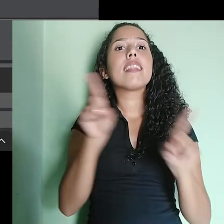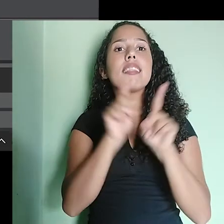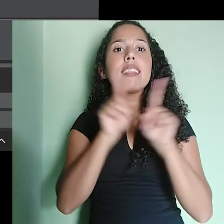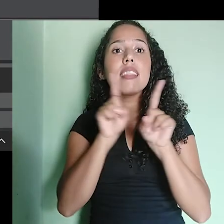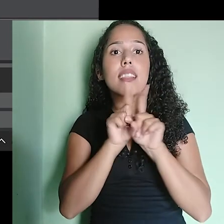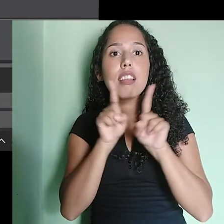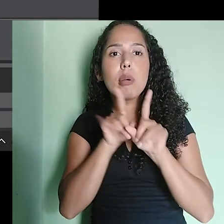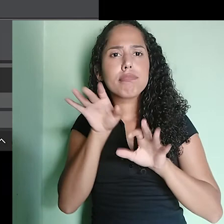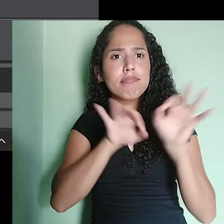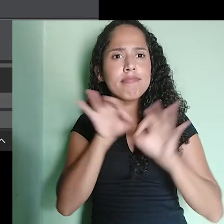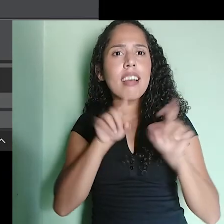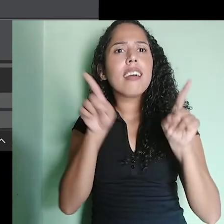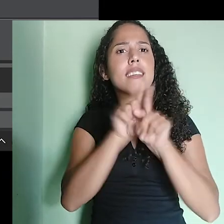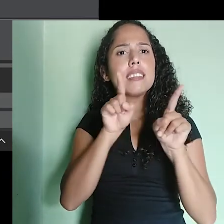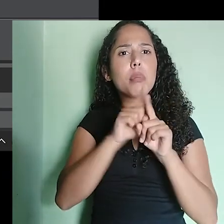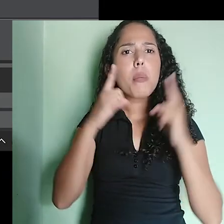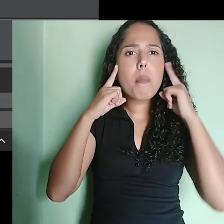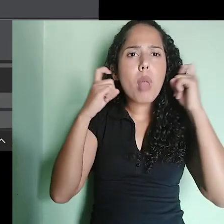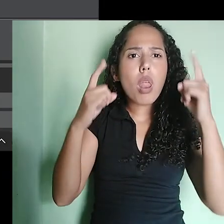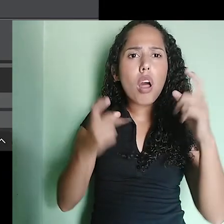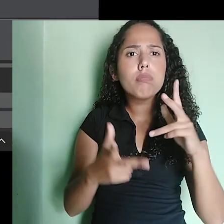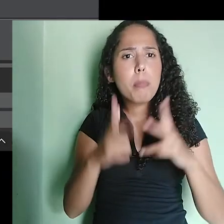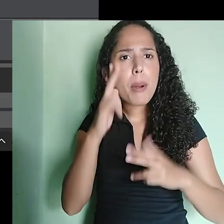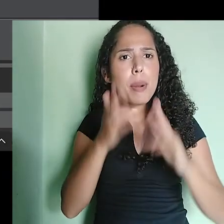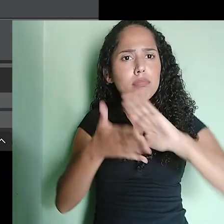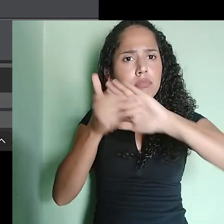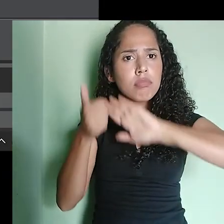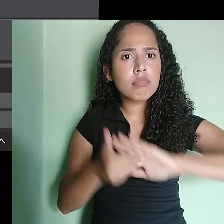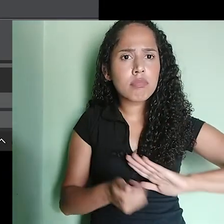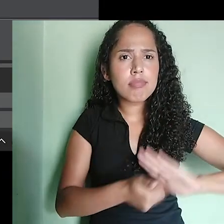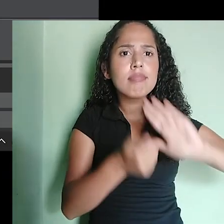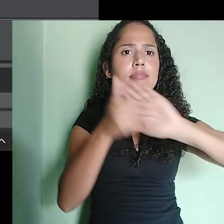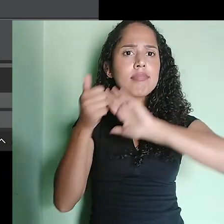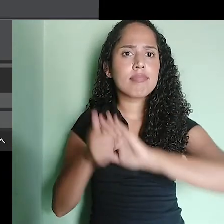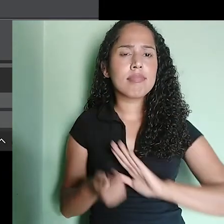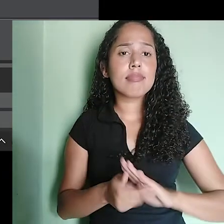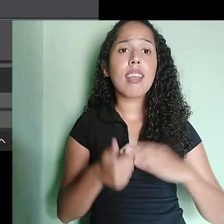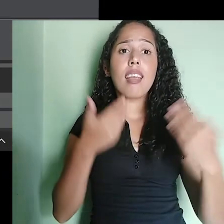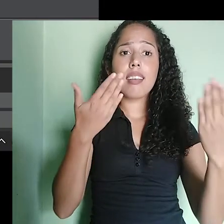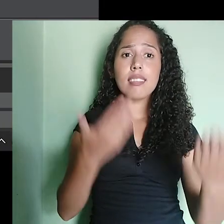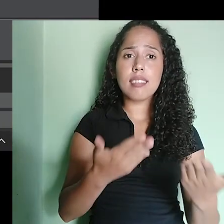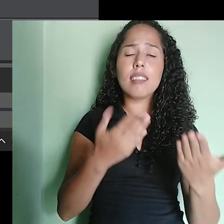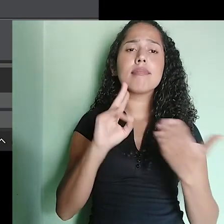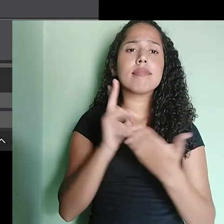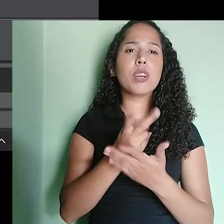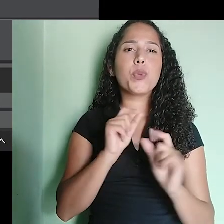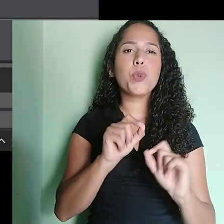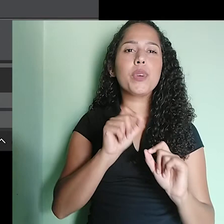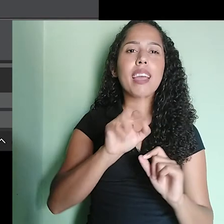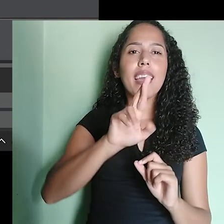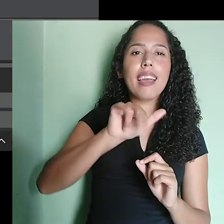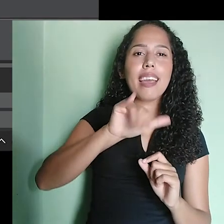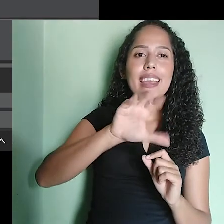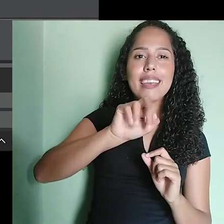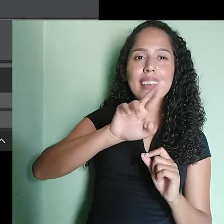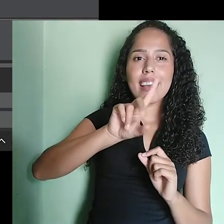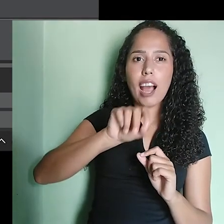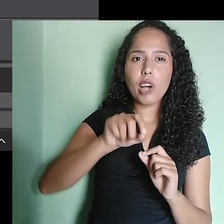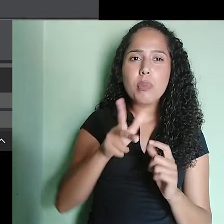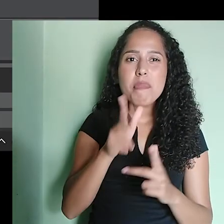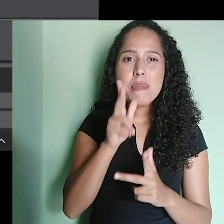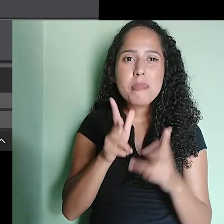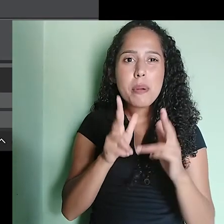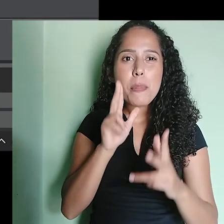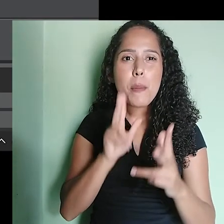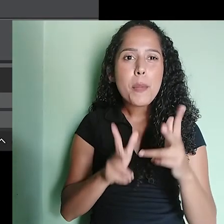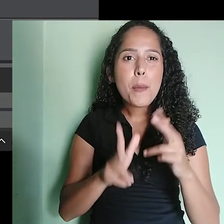silêncio que foi gravado para evitar aqueles ruídos, aqueles vazamentos. E nesse caso, olha a faixa do Ricardo como é, ficou todo cortadinho, tá vendo